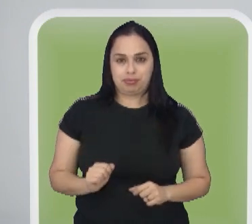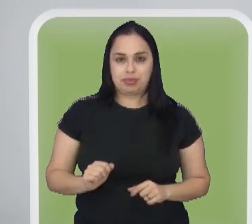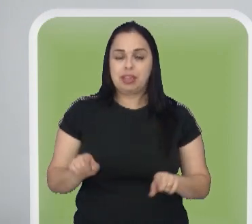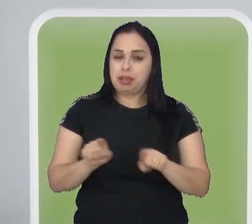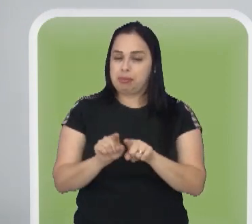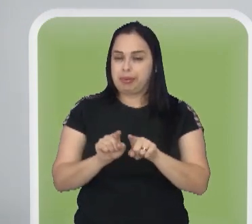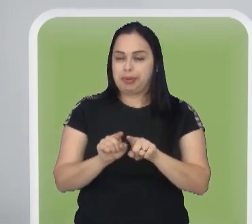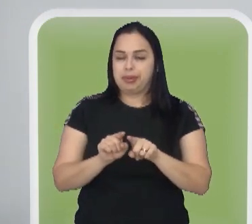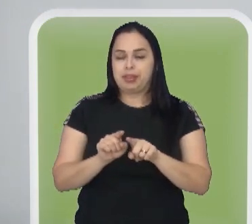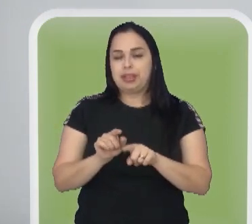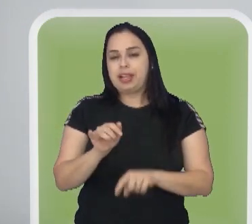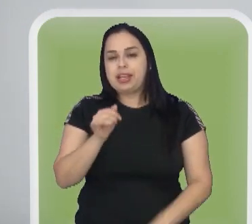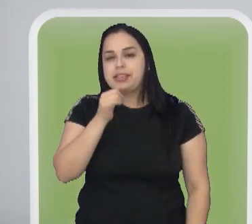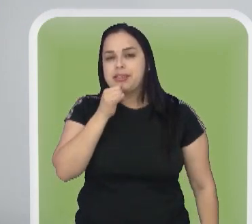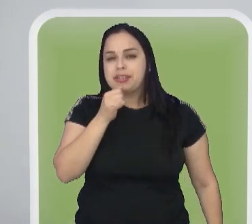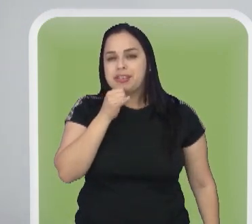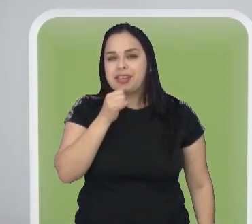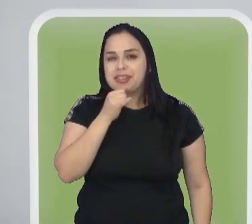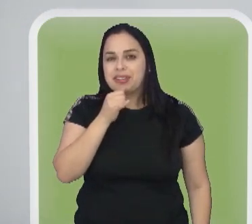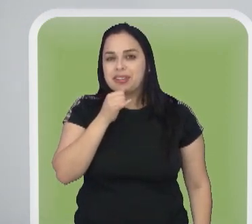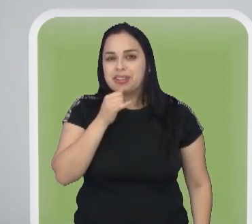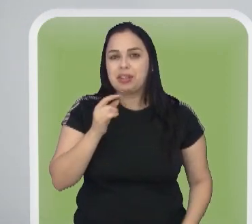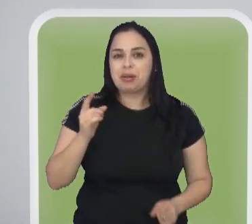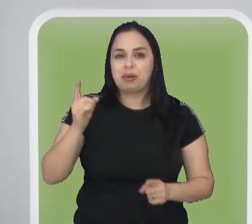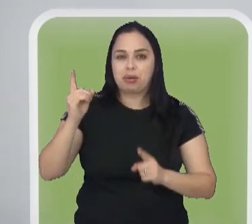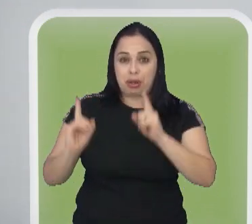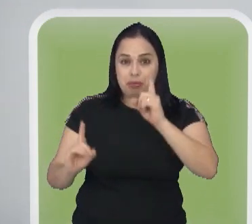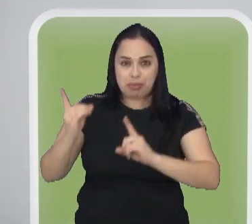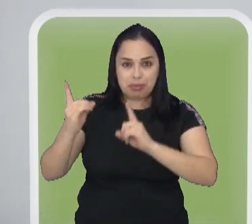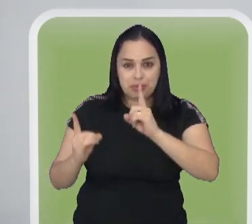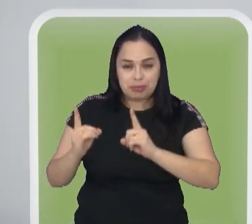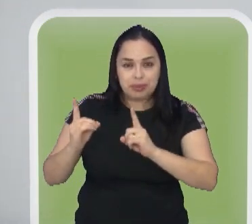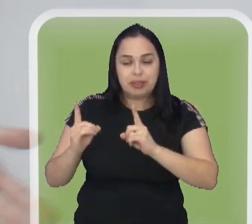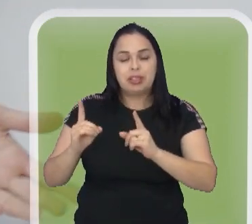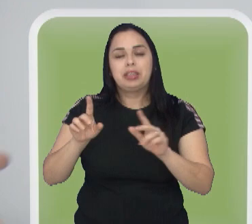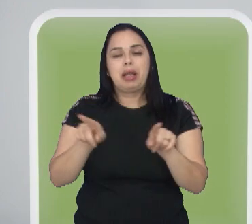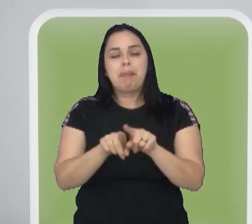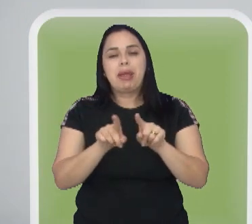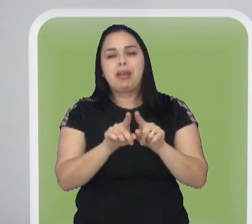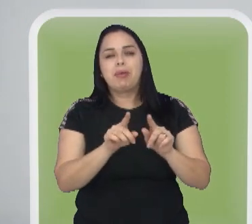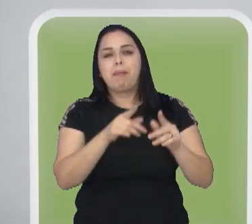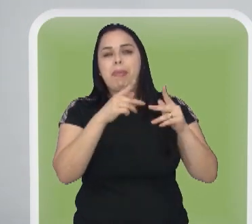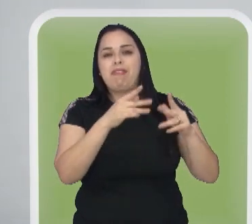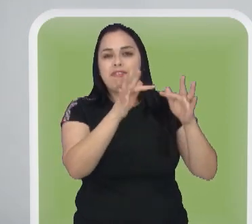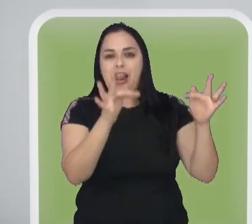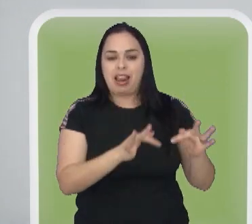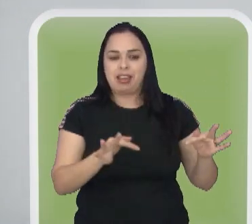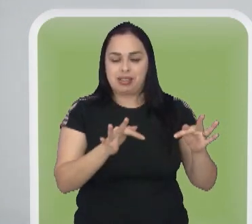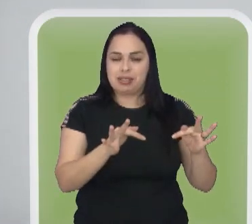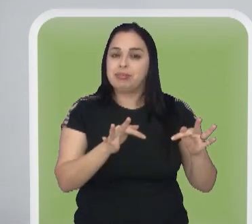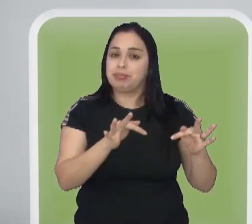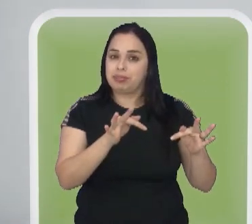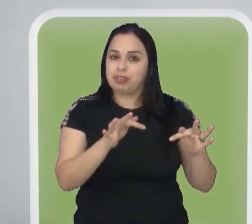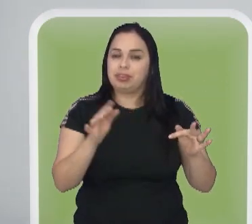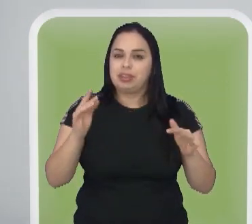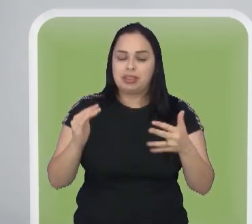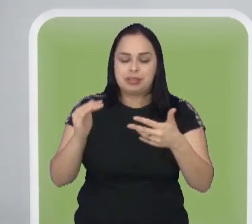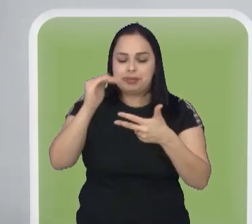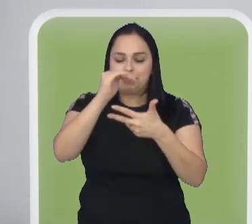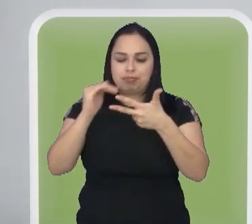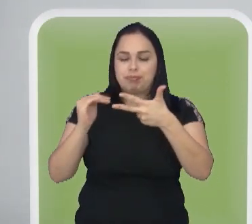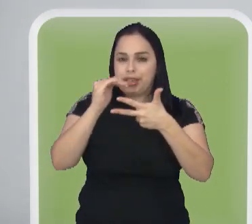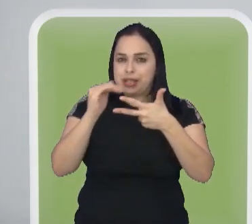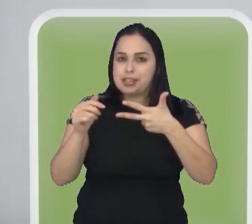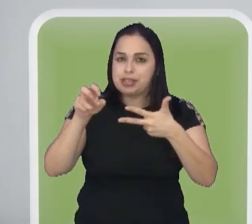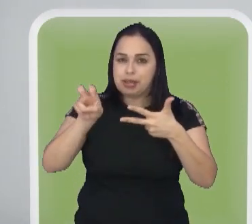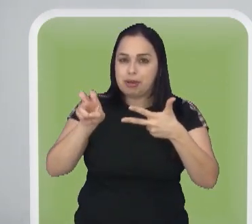Então, se o Grêmio Prudente venceu o Desportivo Brasil e o São José, com uma vitória até simples, aí vai a 8 pontos, que acaba classificando em